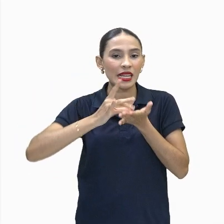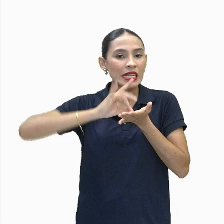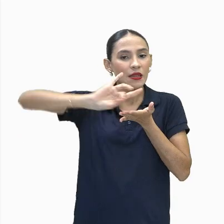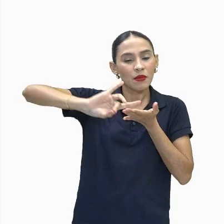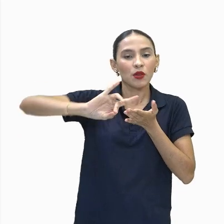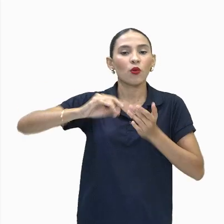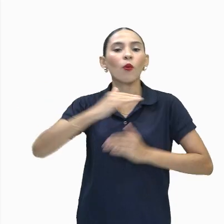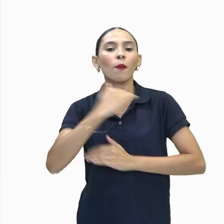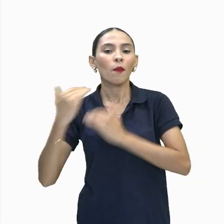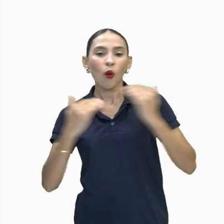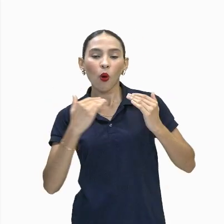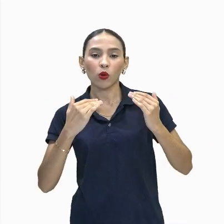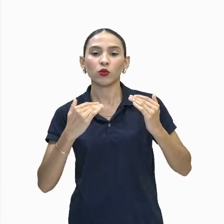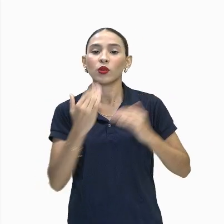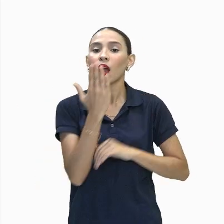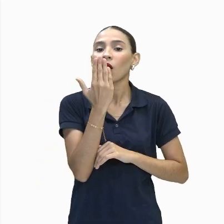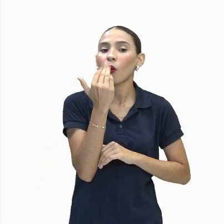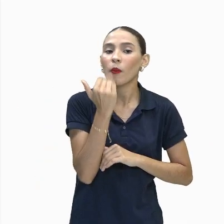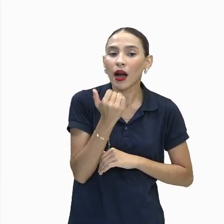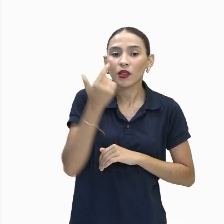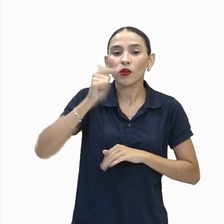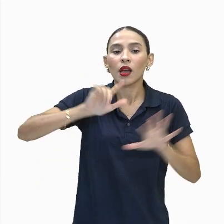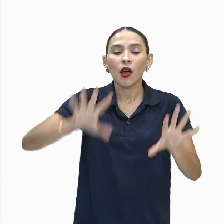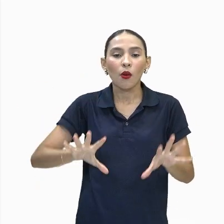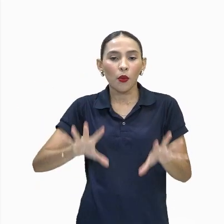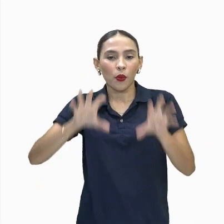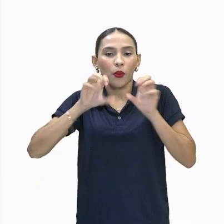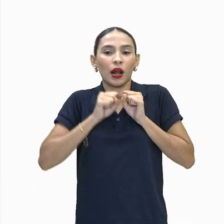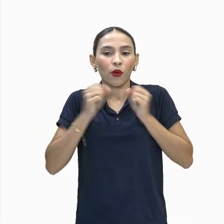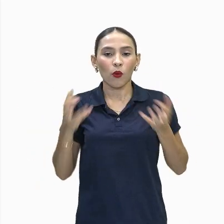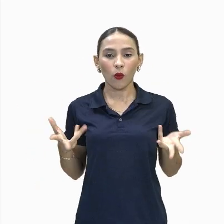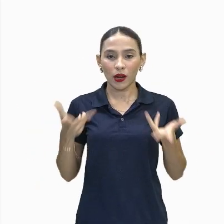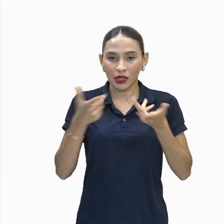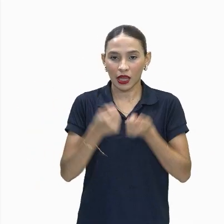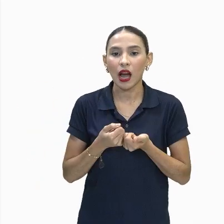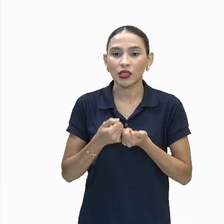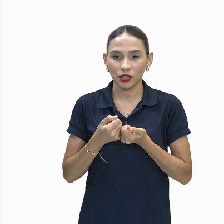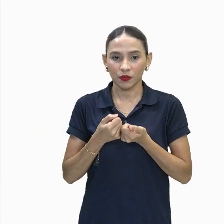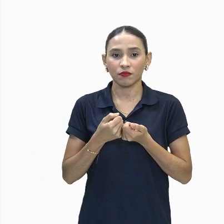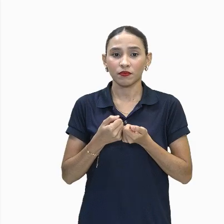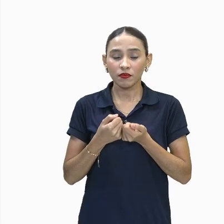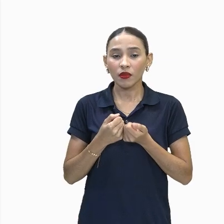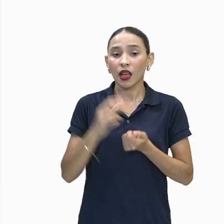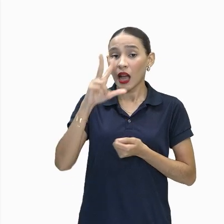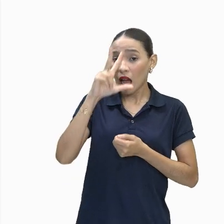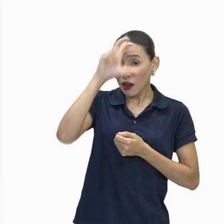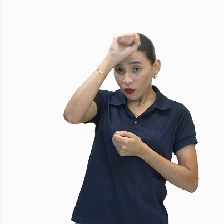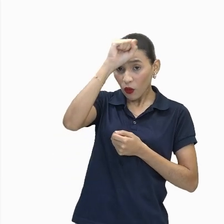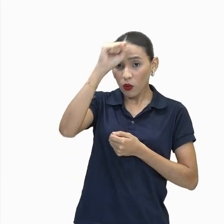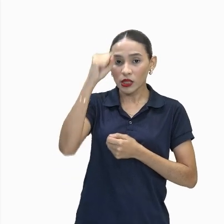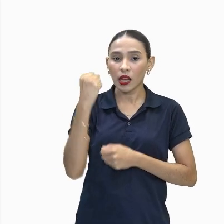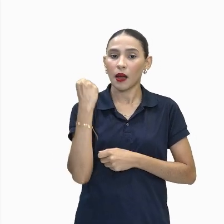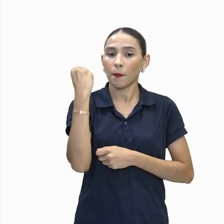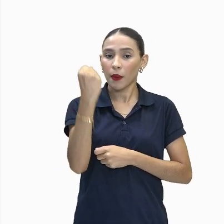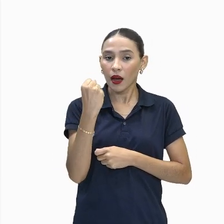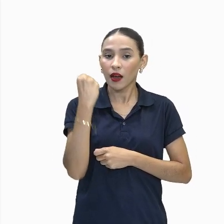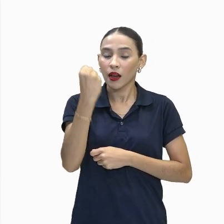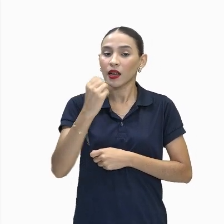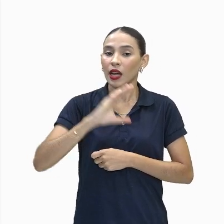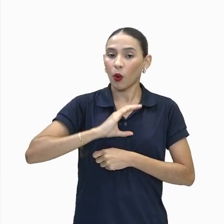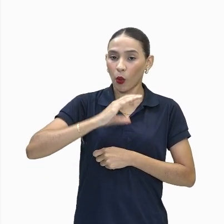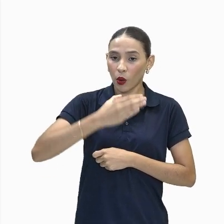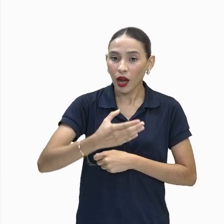batalhas, eram devorados para incorporar as qualidades dos indivíduos, tal qual a força, a bravura e a coragem.